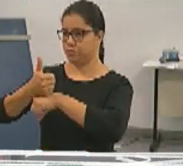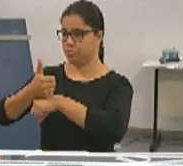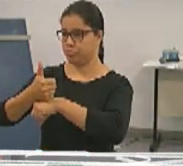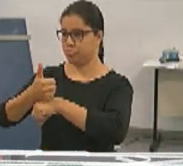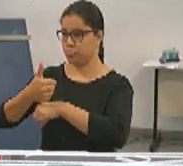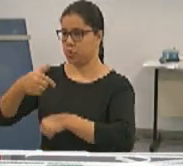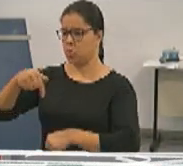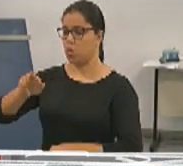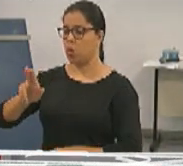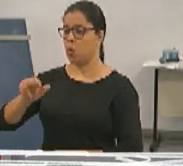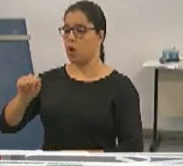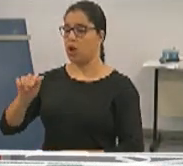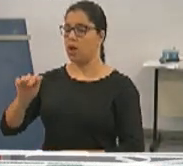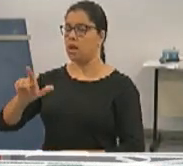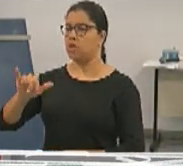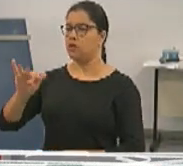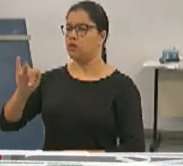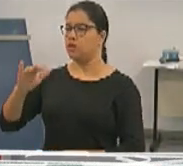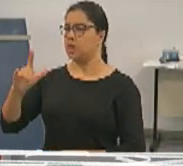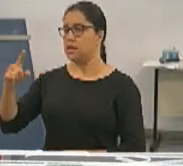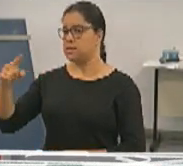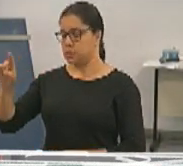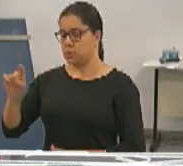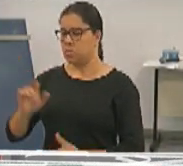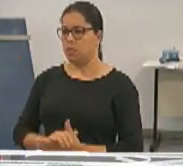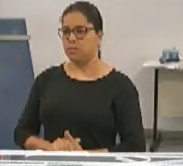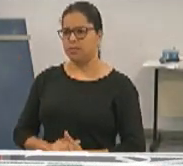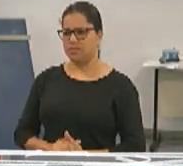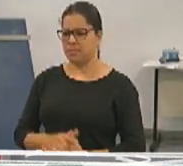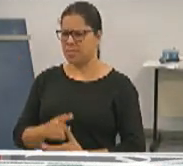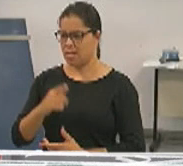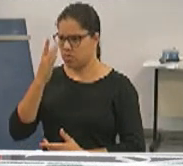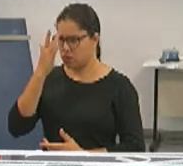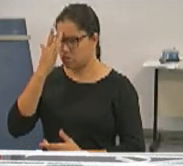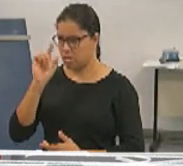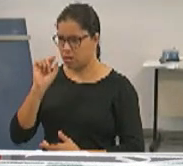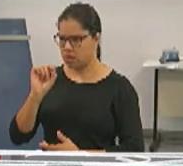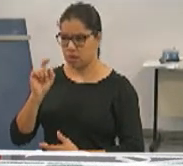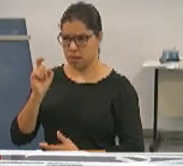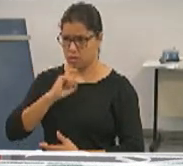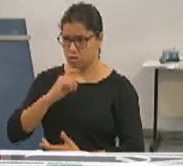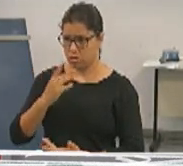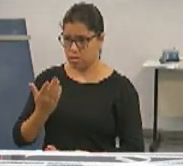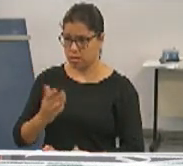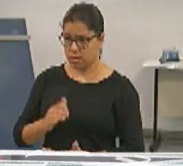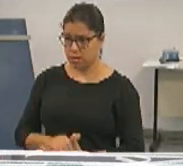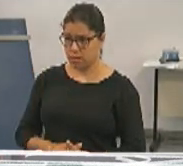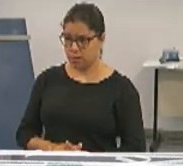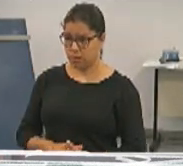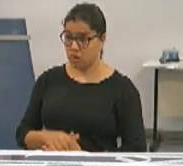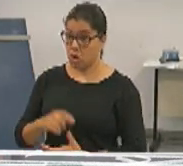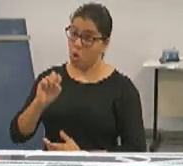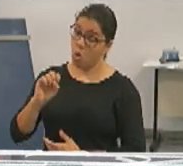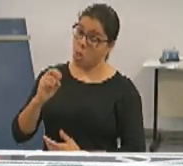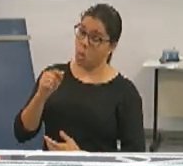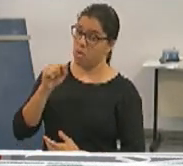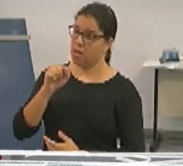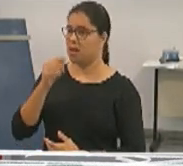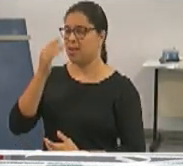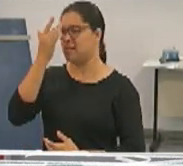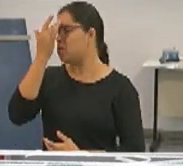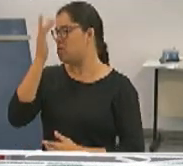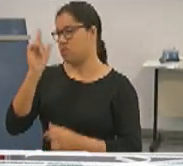sabe que isso é mentira. Eu gostaria de saber, ou ele não sabe fazer o trabalho dele,